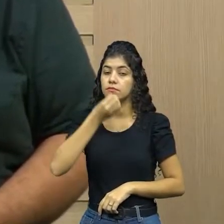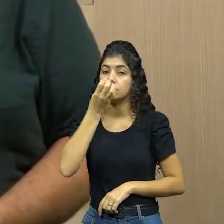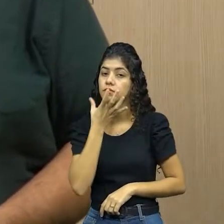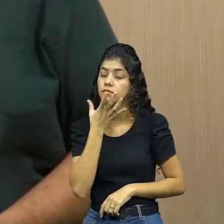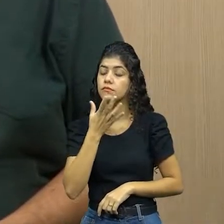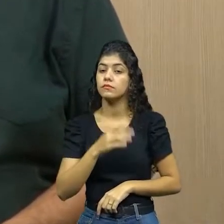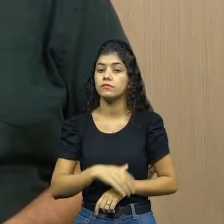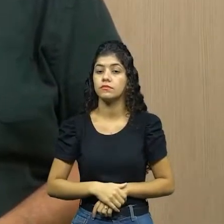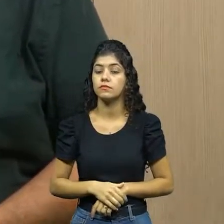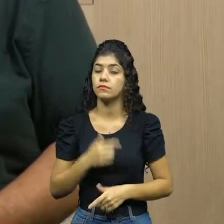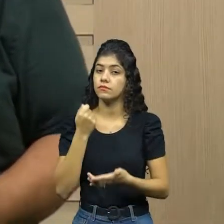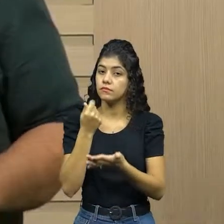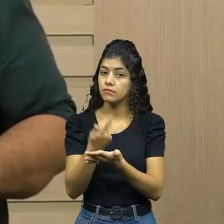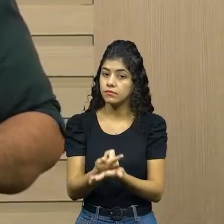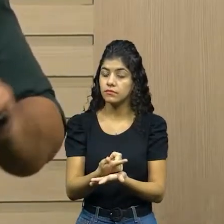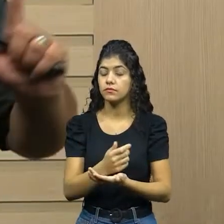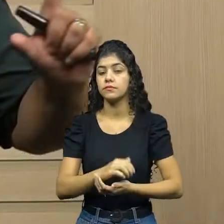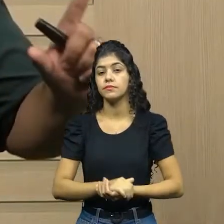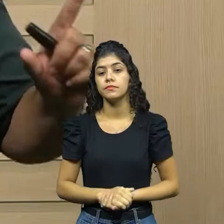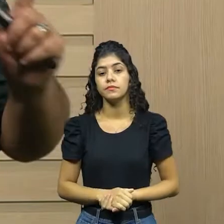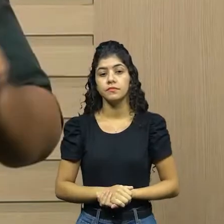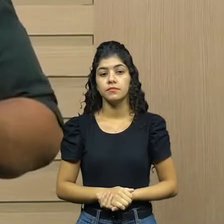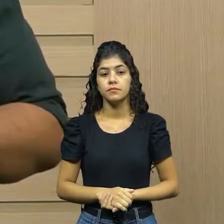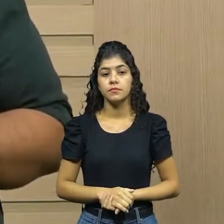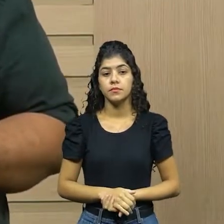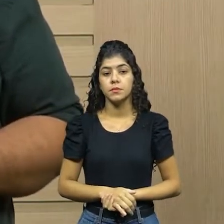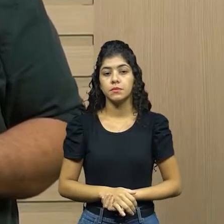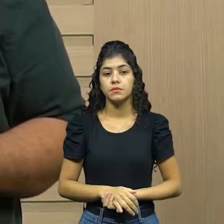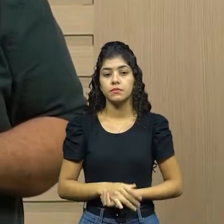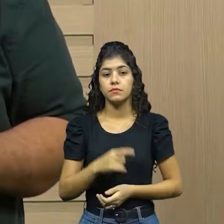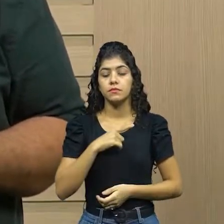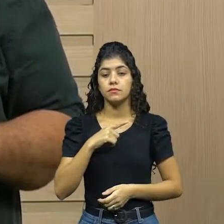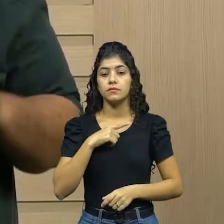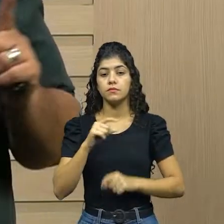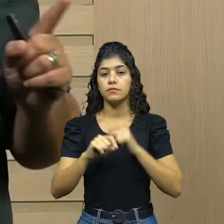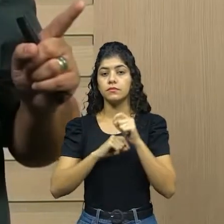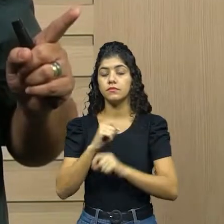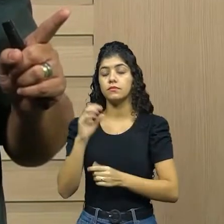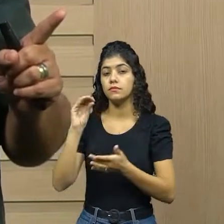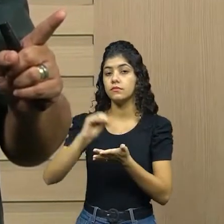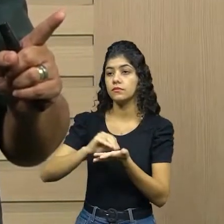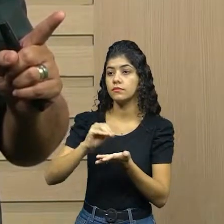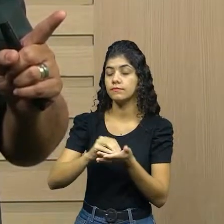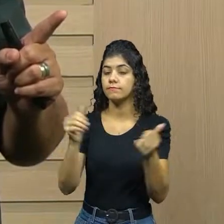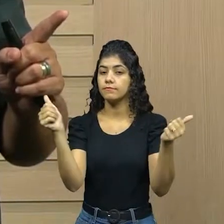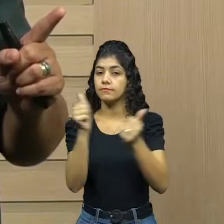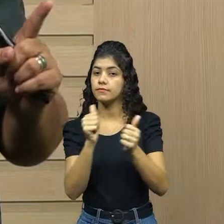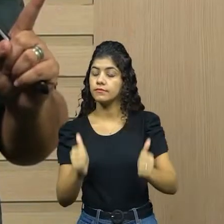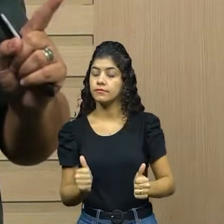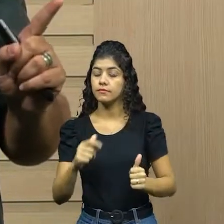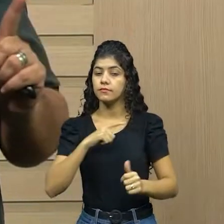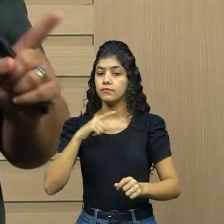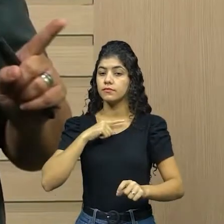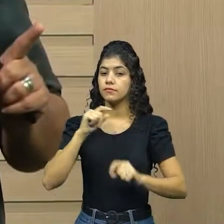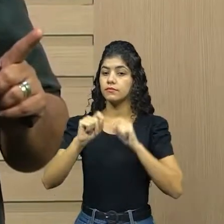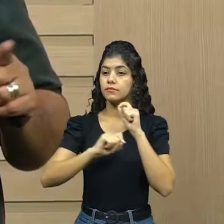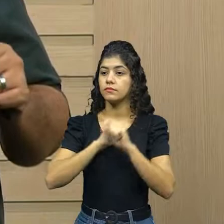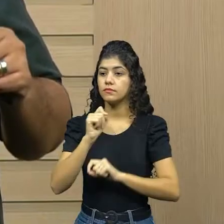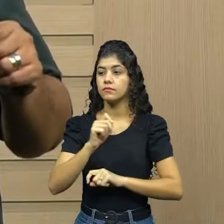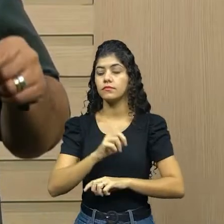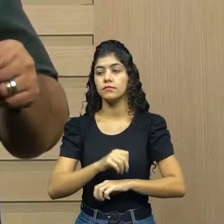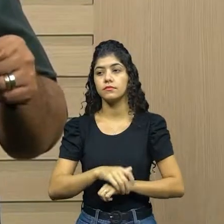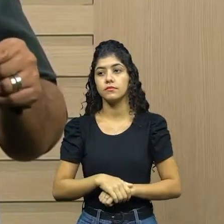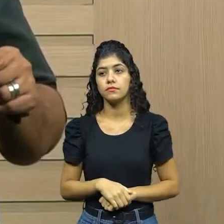de comprá-la. Quando há uma falta de avaliação de mercado com relação a